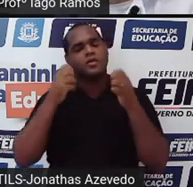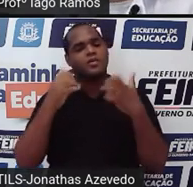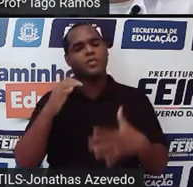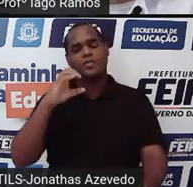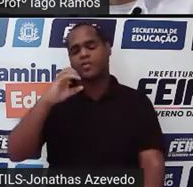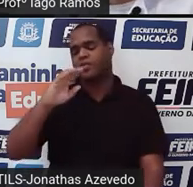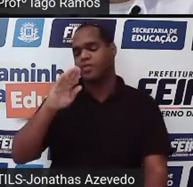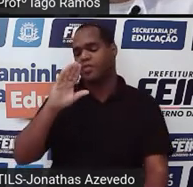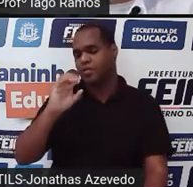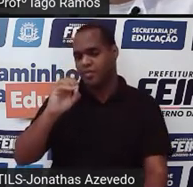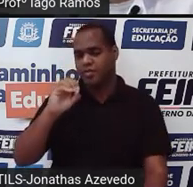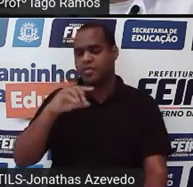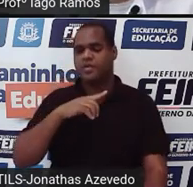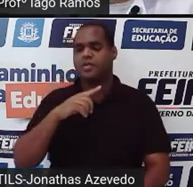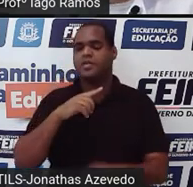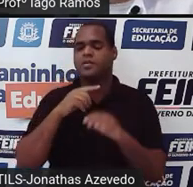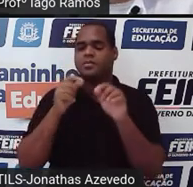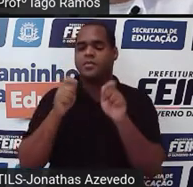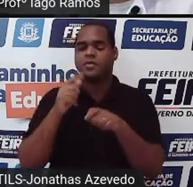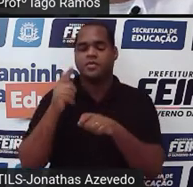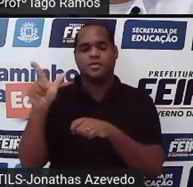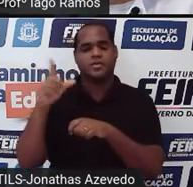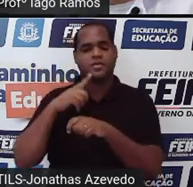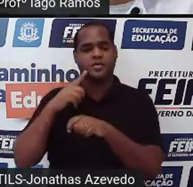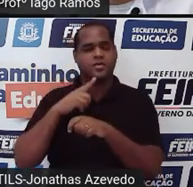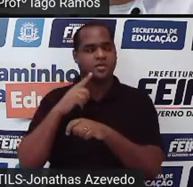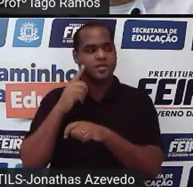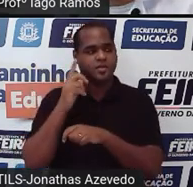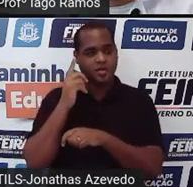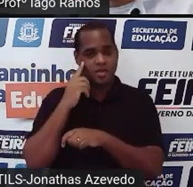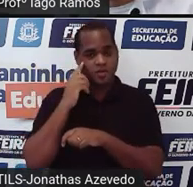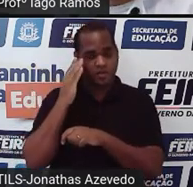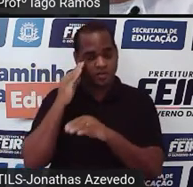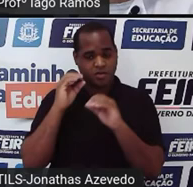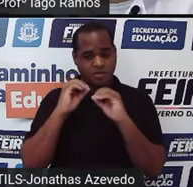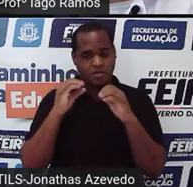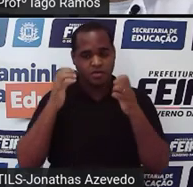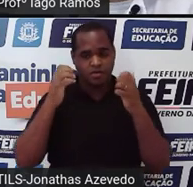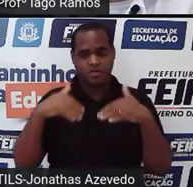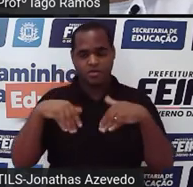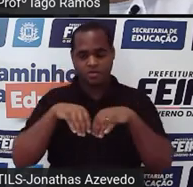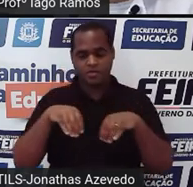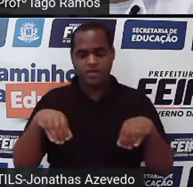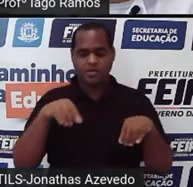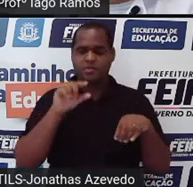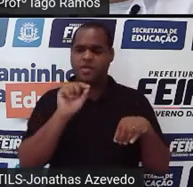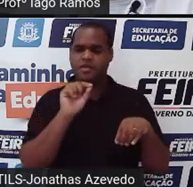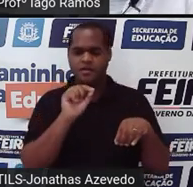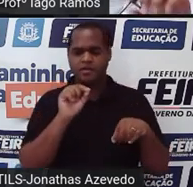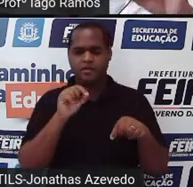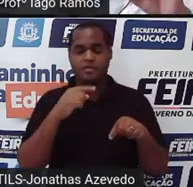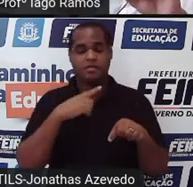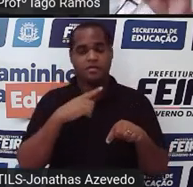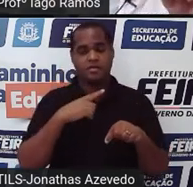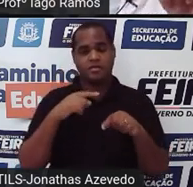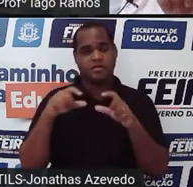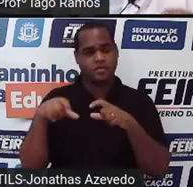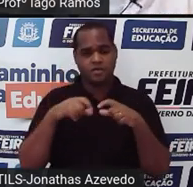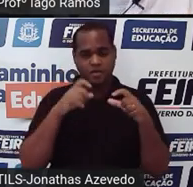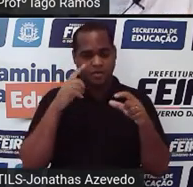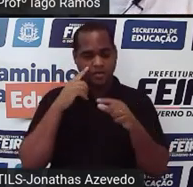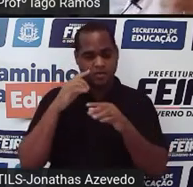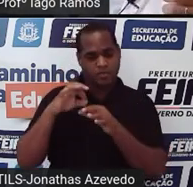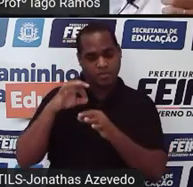porque o cubo a gente pode entender ele como um paralelepípedo só que um paralelepípedo onde o